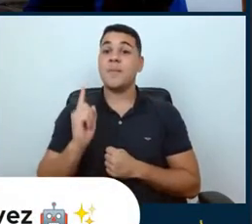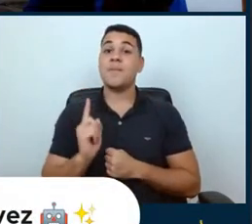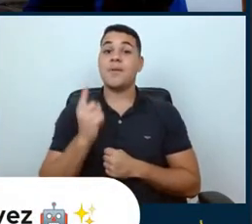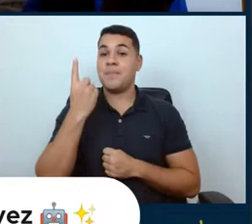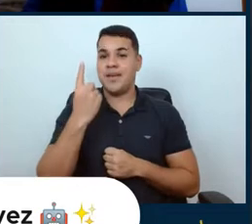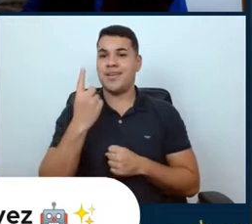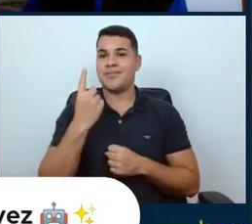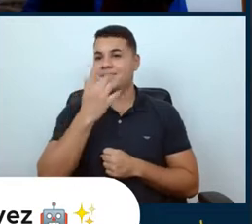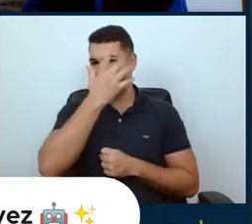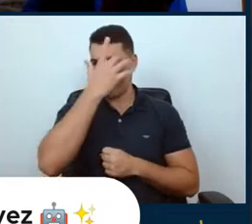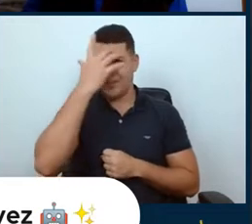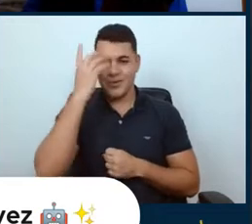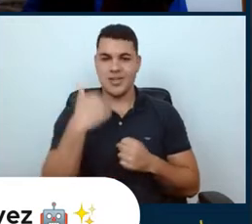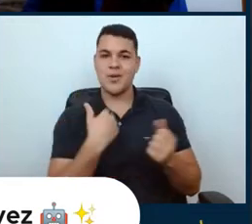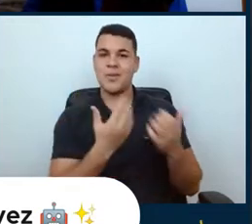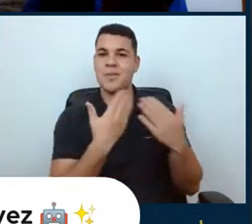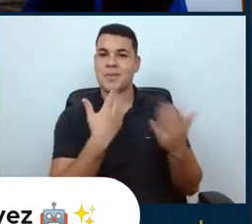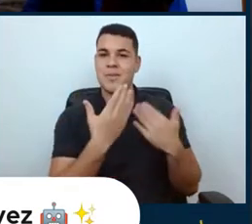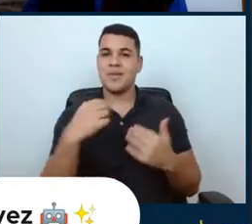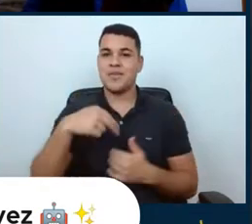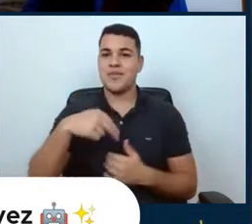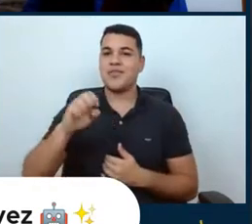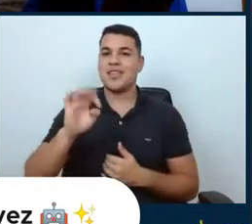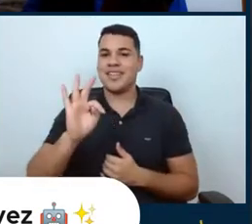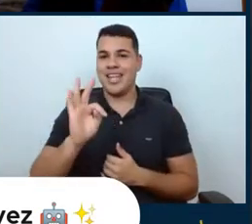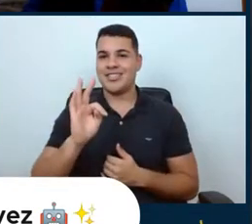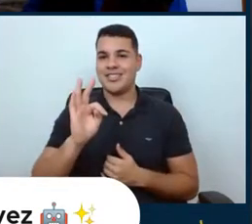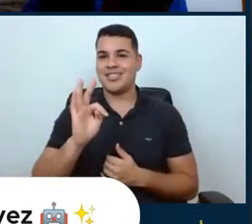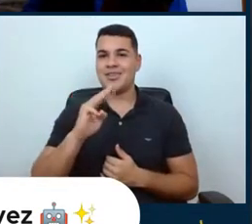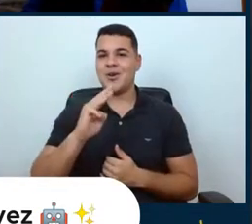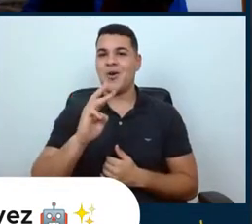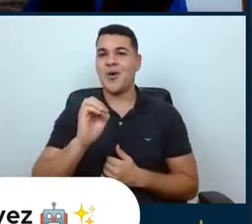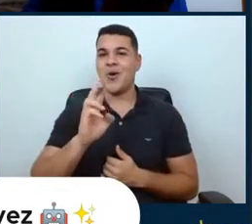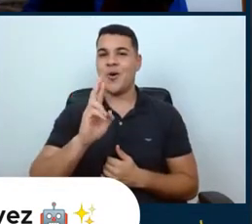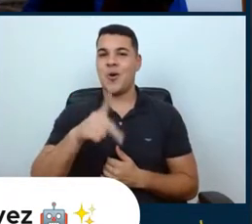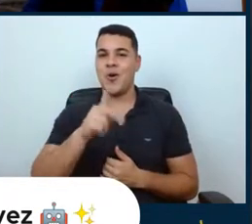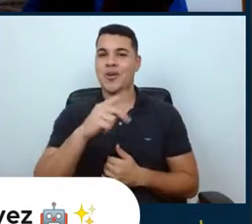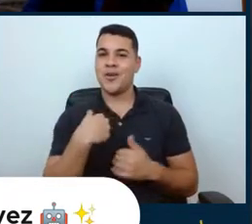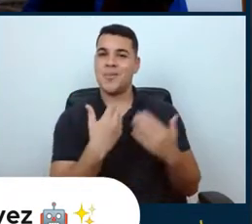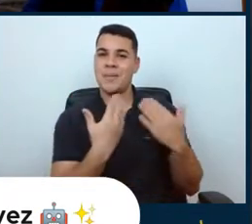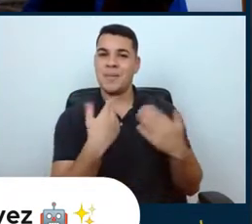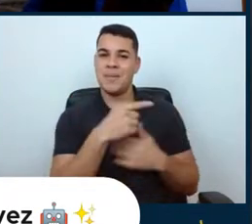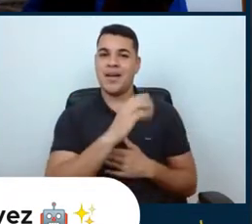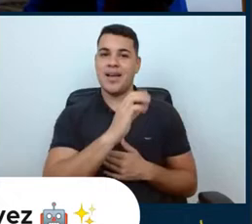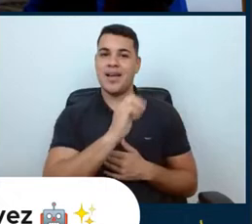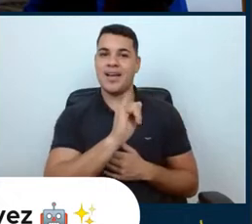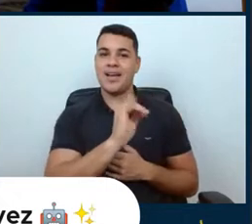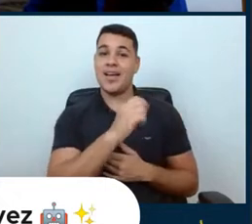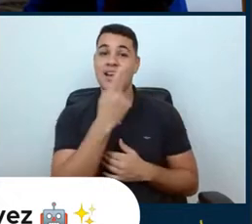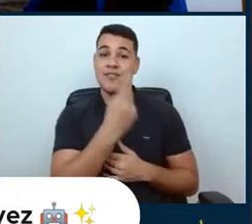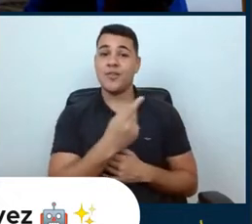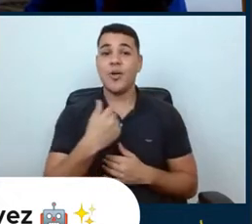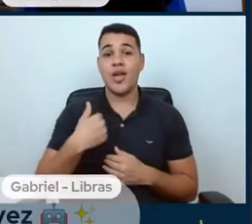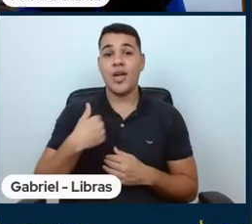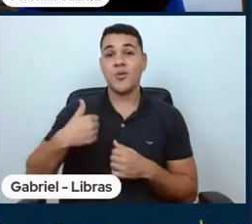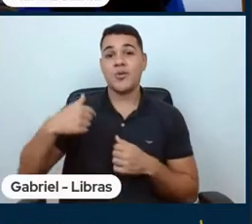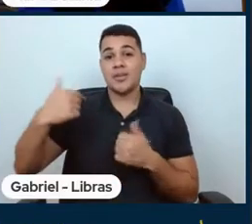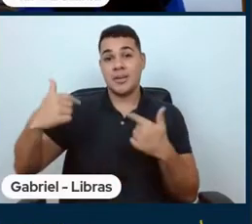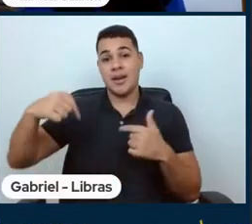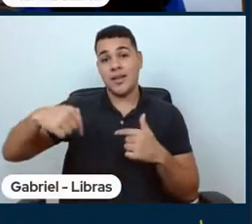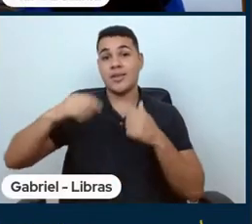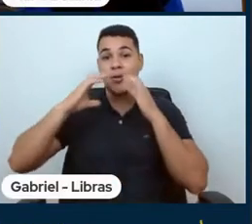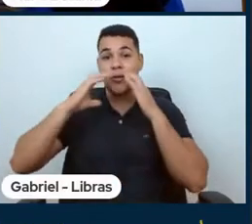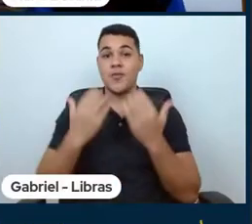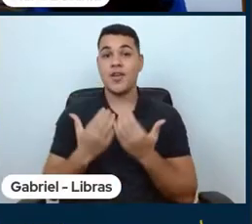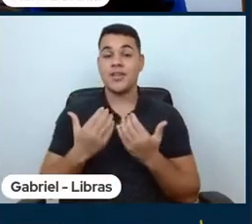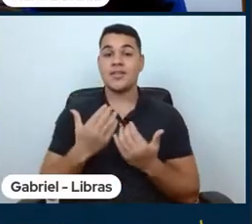foi naquele networking aleatório, foi o Caio. E aí ele falou assim: "Ah, eu sou aqui da conferência". Eu fiquei tipo: "Meu